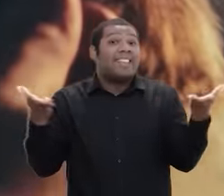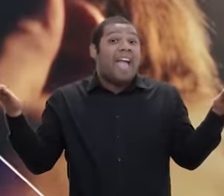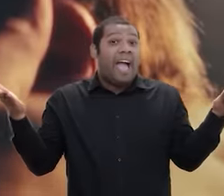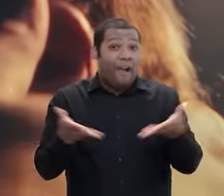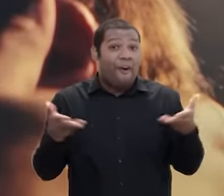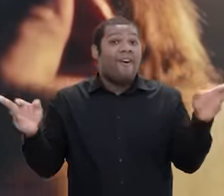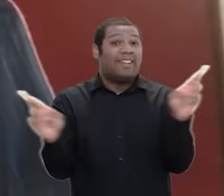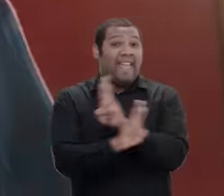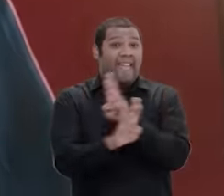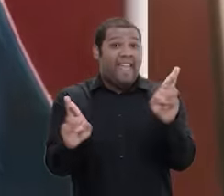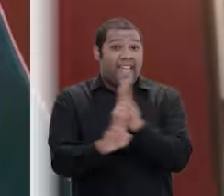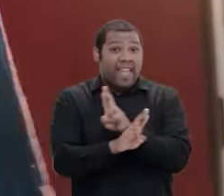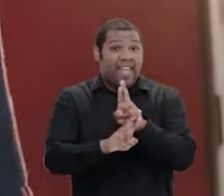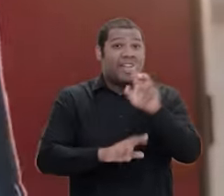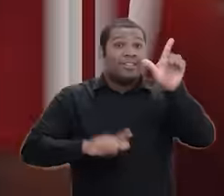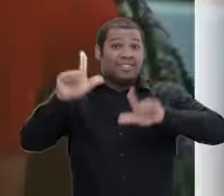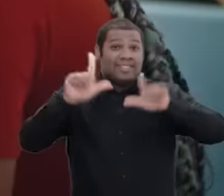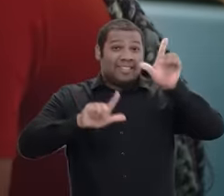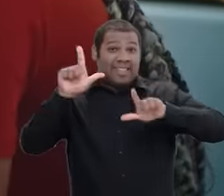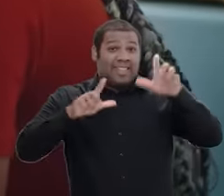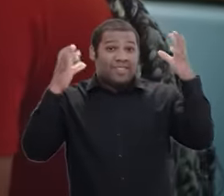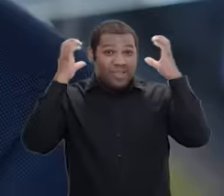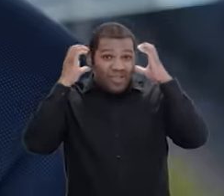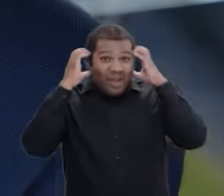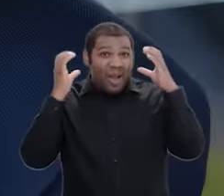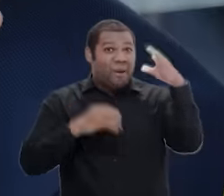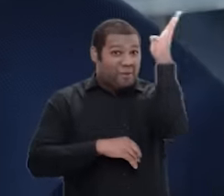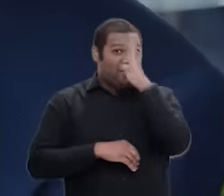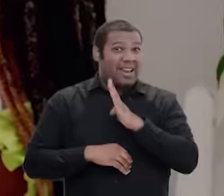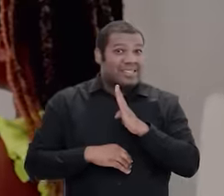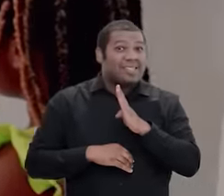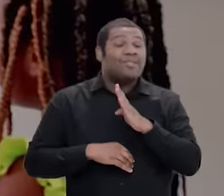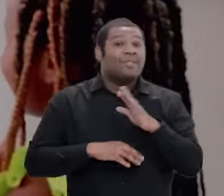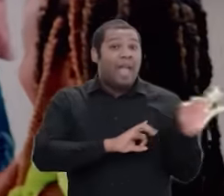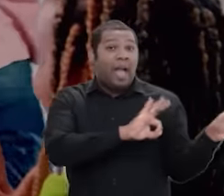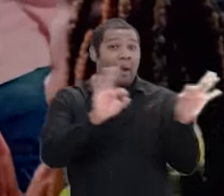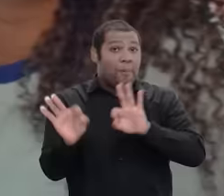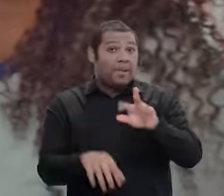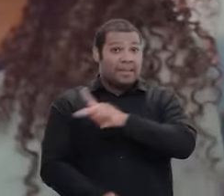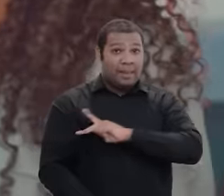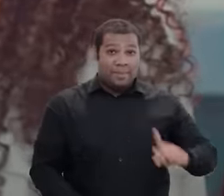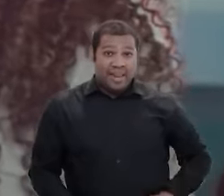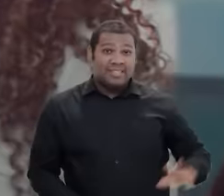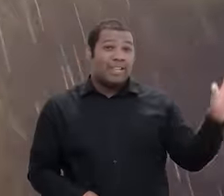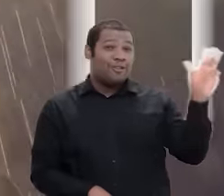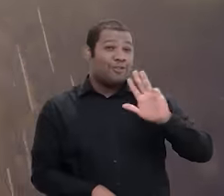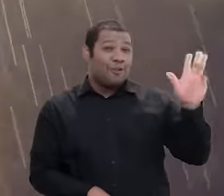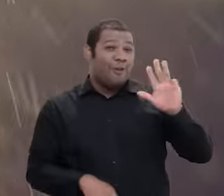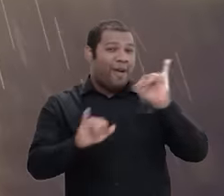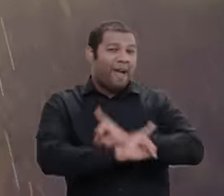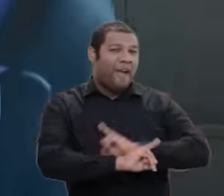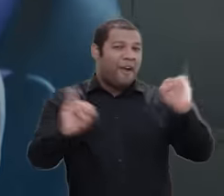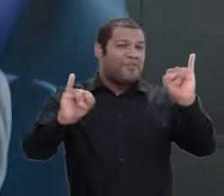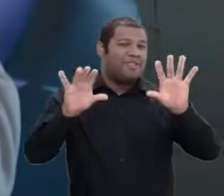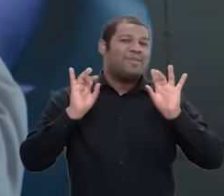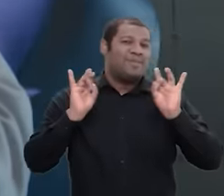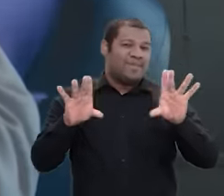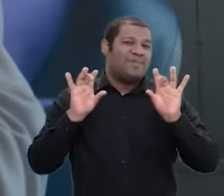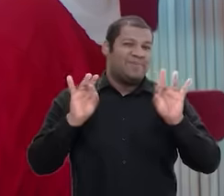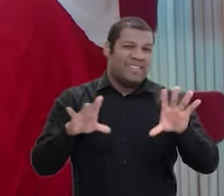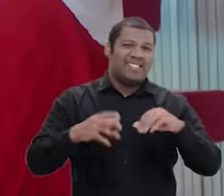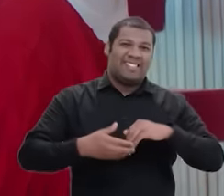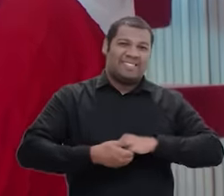Forma-se, nesse momento, a Rede Nacional de Rádio e Televisão para o pronunciamento do Presidente da República,